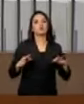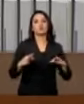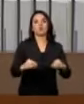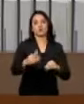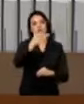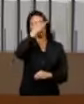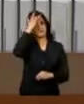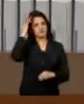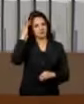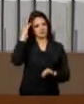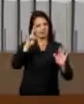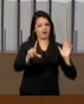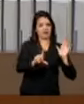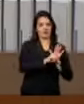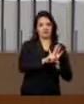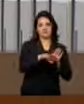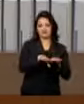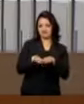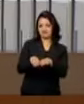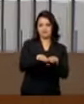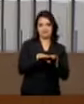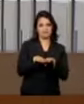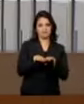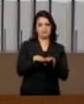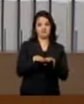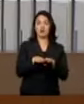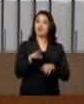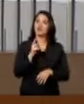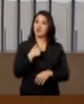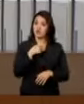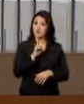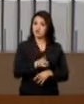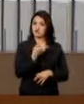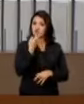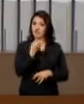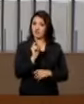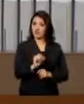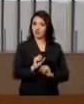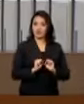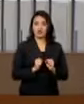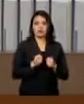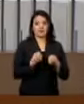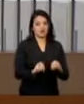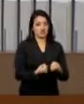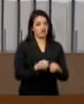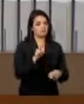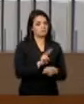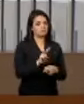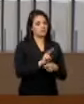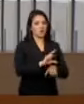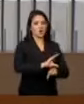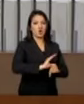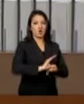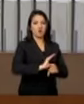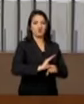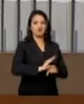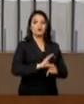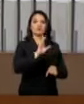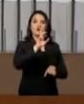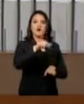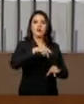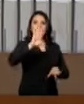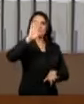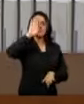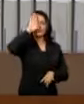lei. Como tenho sempre ressaltado, a defesa da Constituição é o que tem norteado